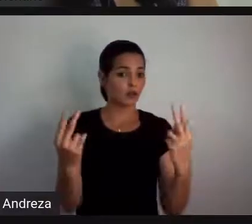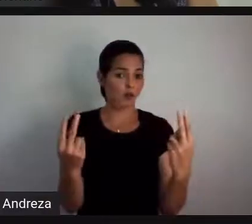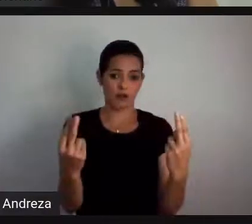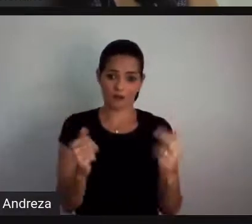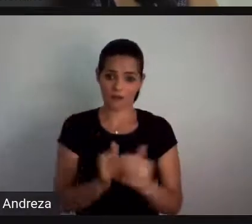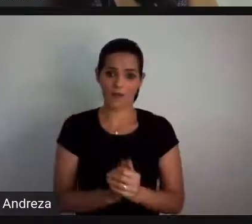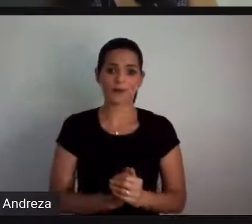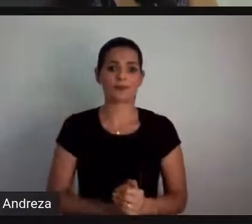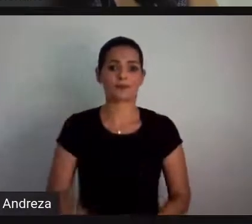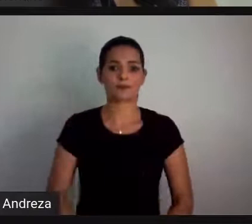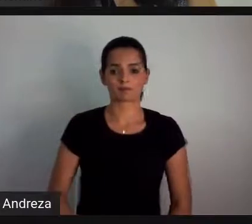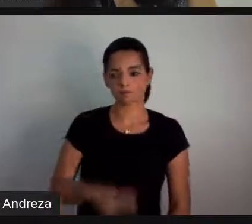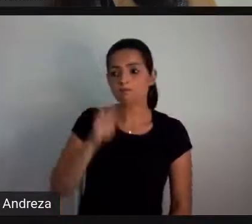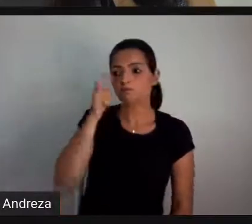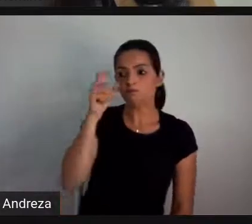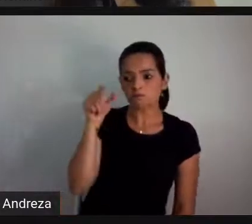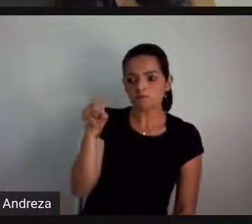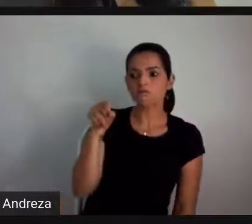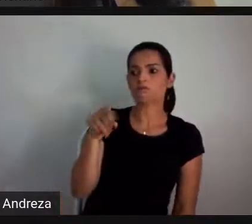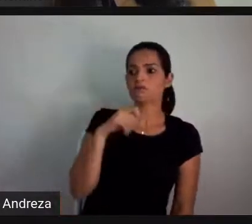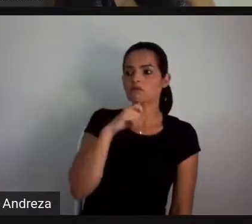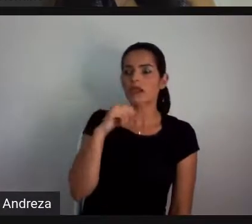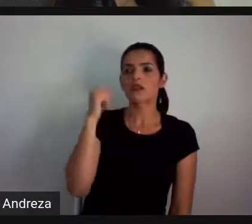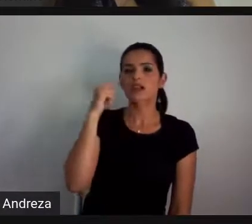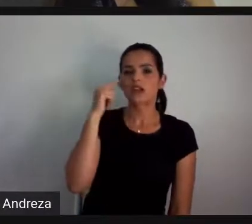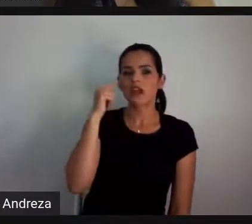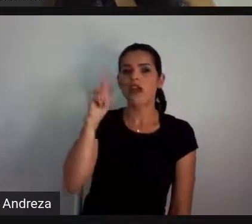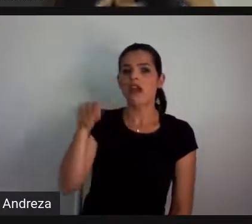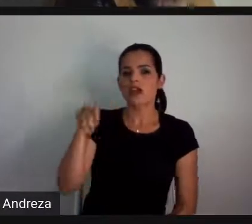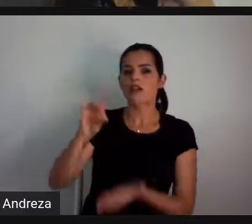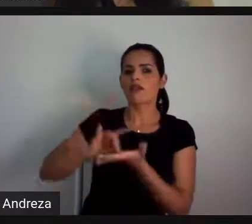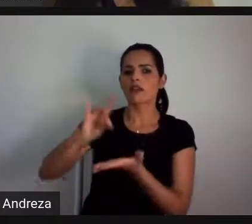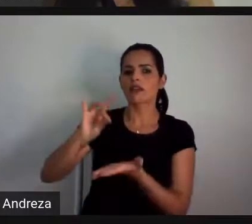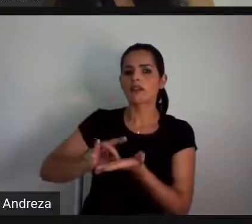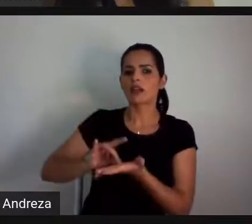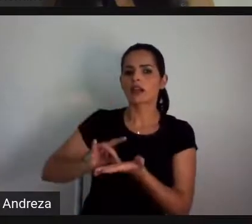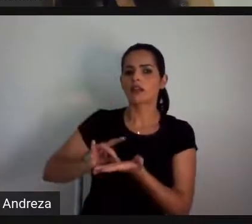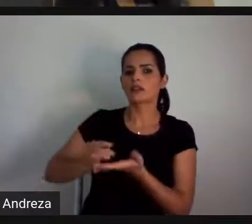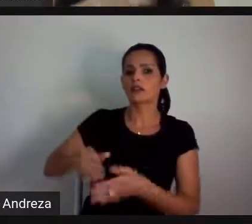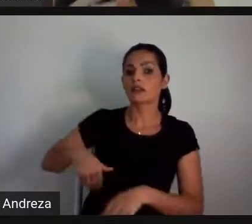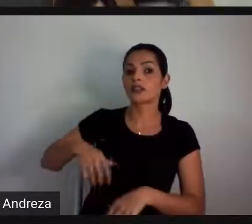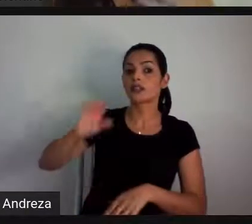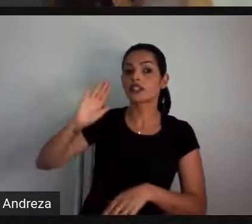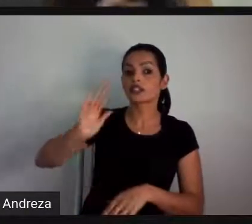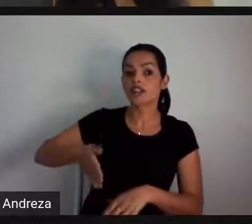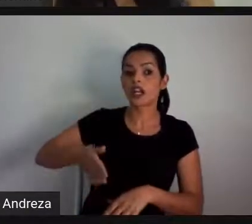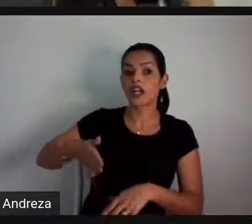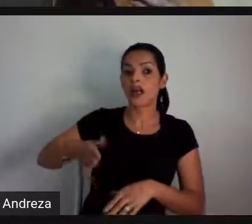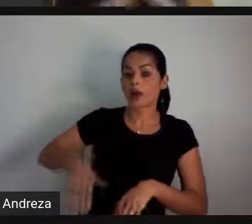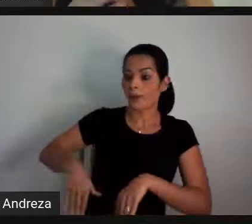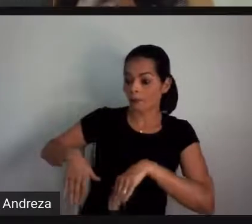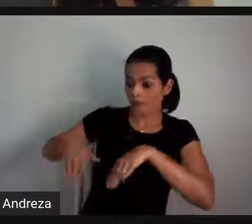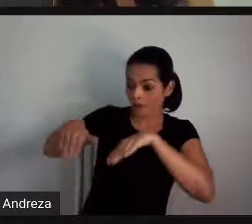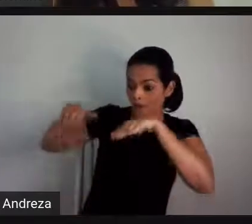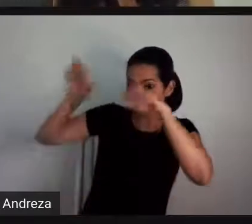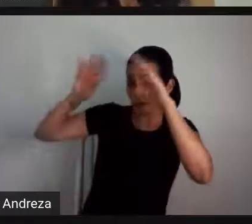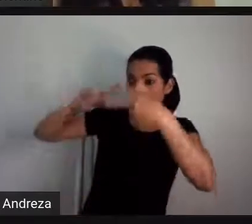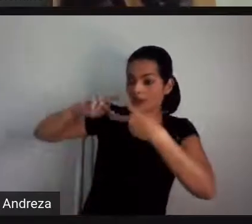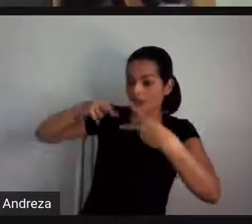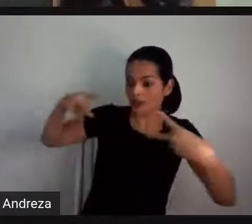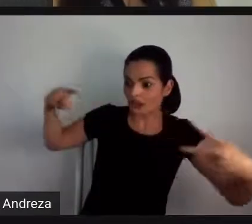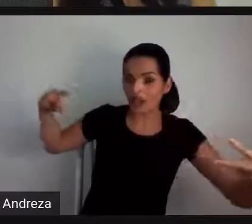Muito interessante, né, Dri, pensar que a gente tem essa questão desde da nossa parte biológica, que vai influenciar